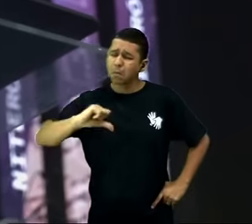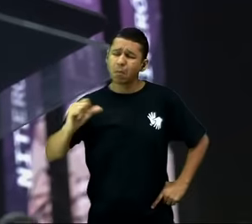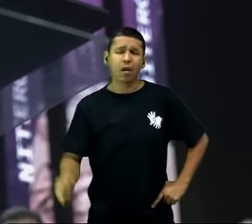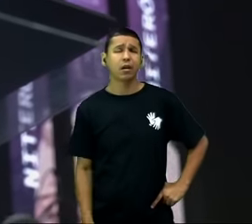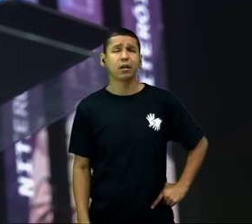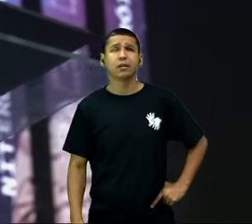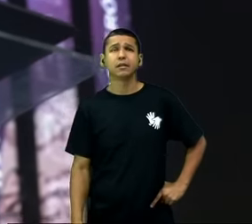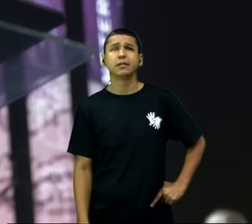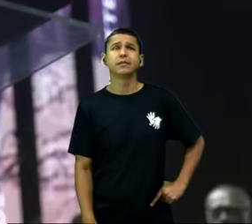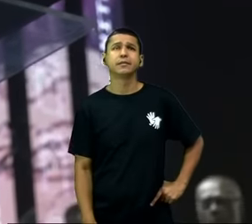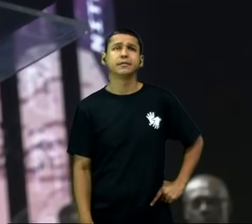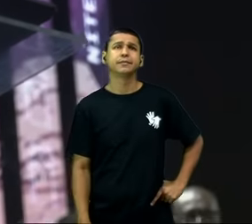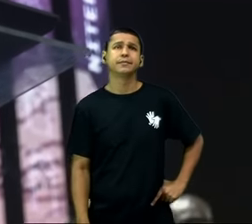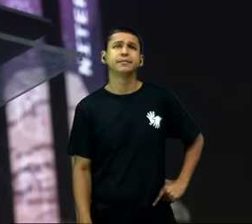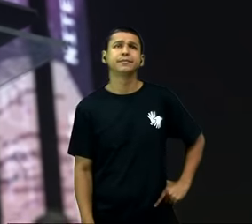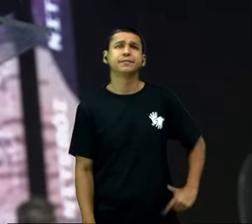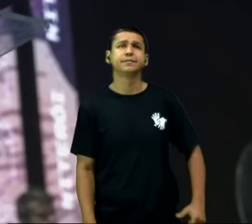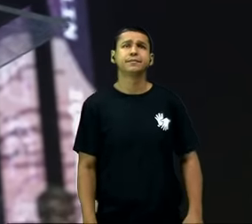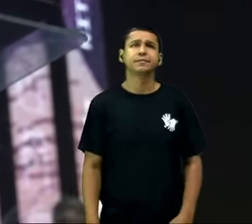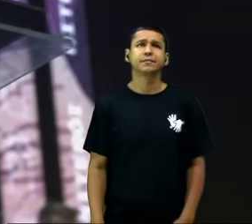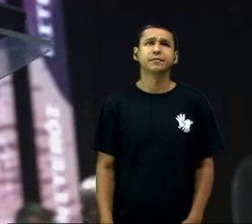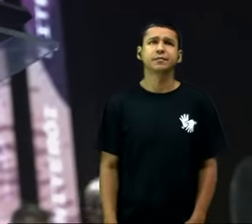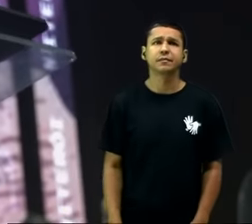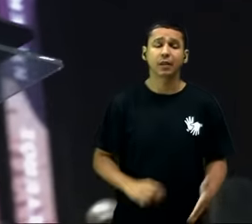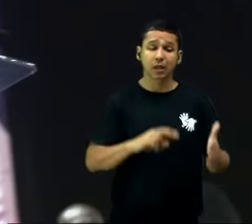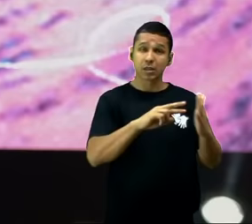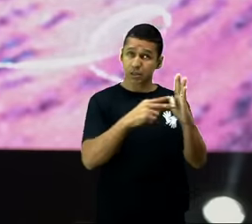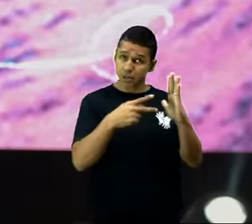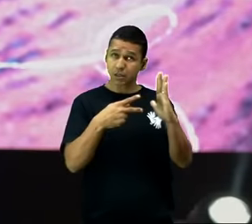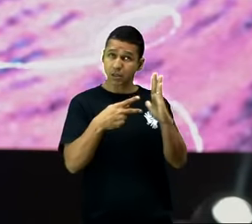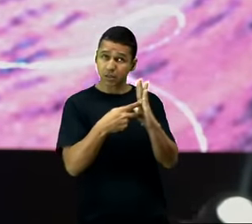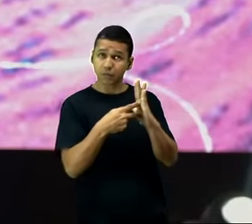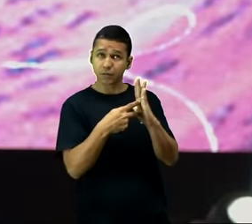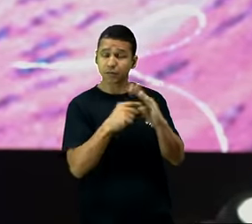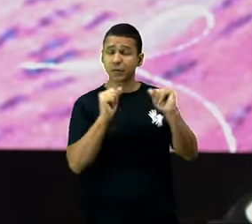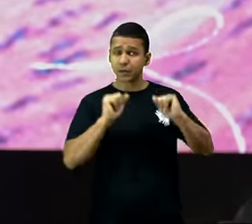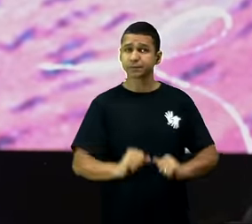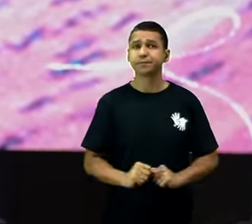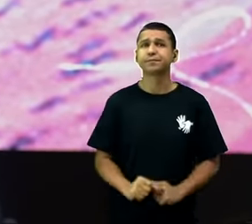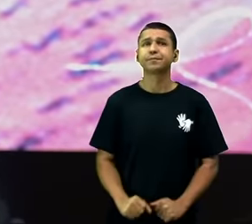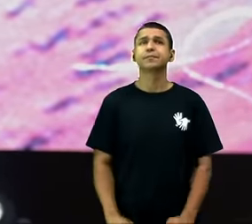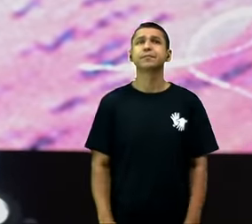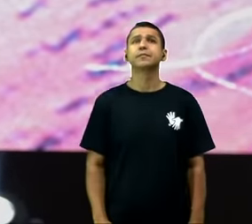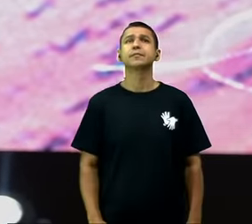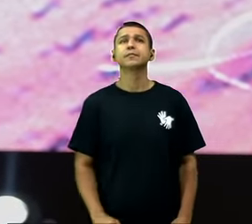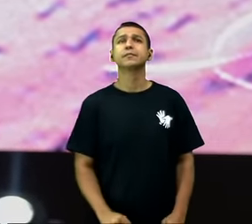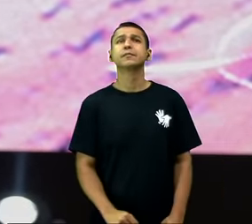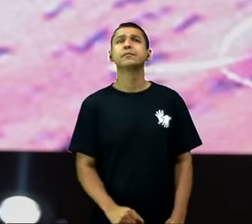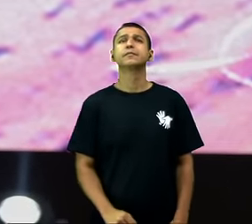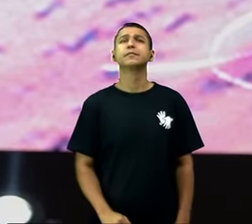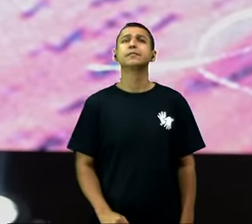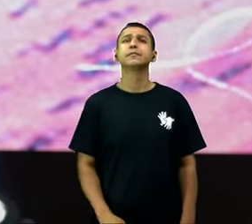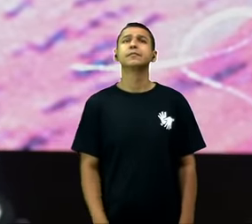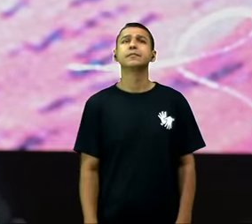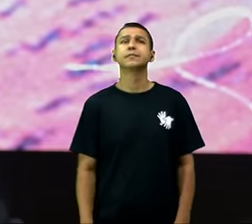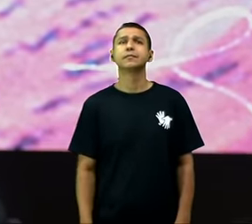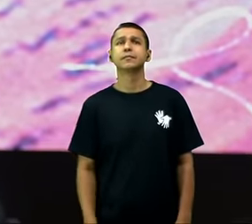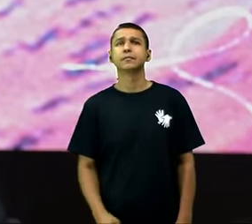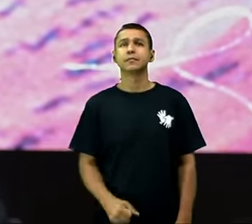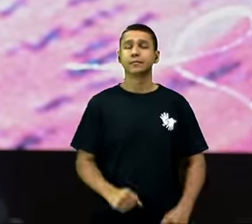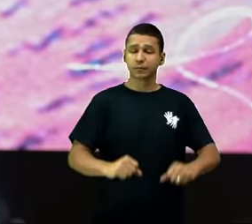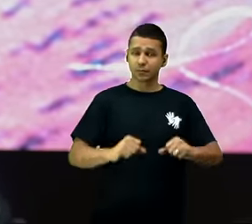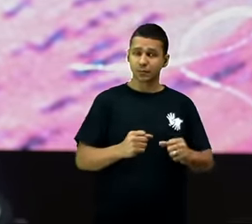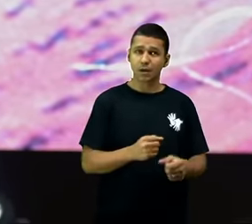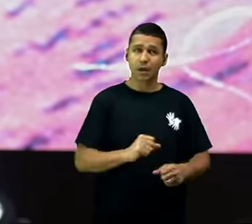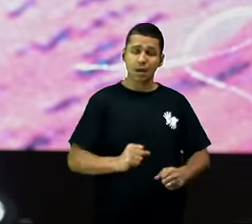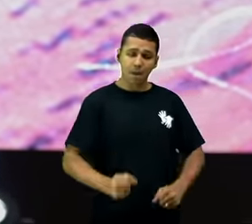Deus. Você pode falar o que significa a palavra provisão no original? Guarda isso, nunca mais esquece. Provisão no original significa abundância